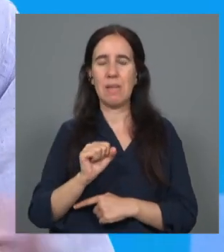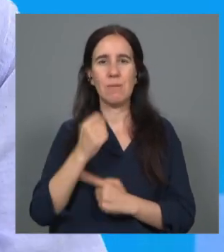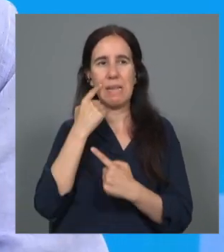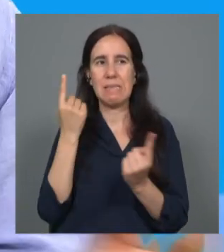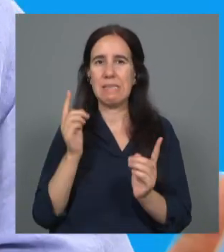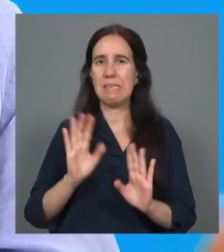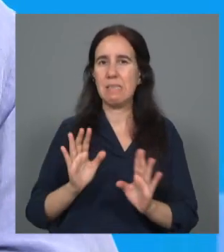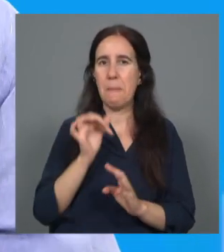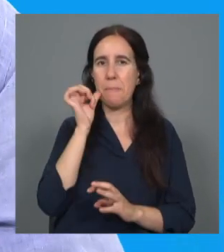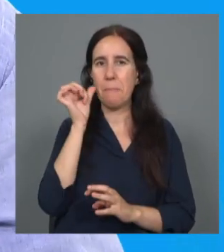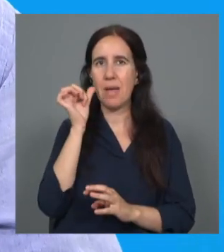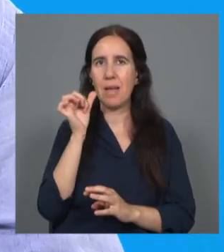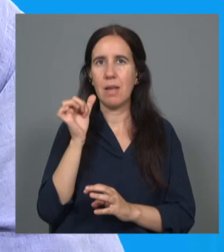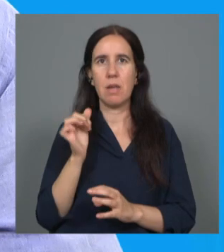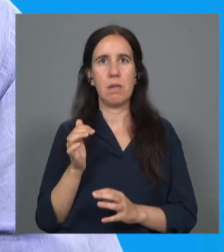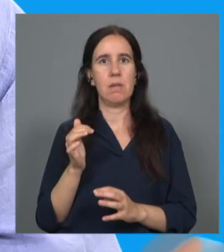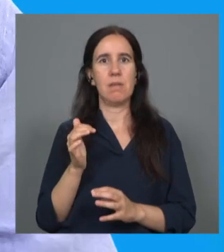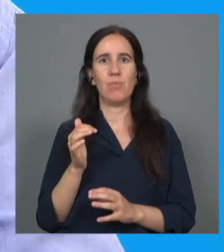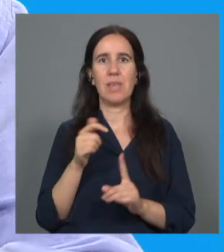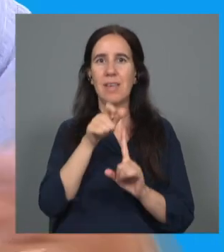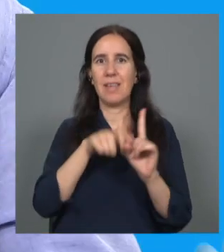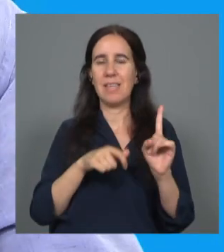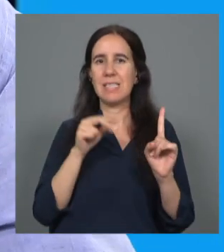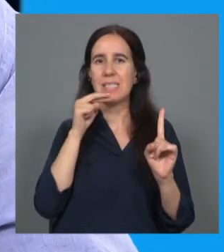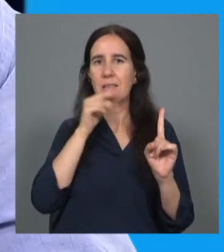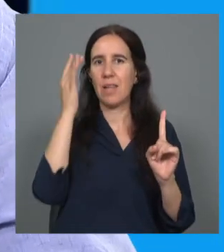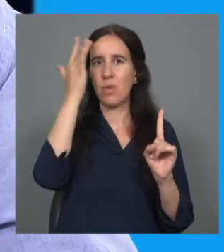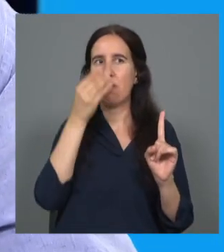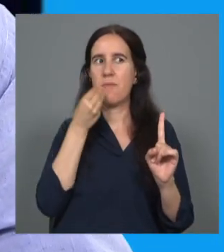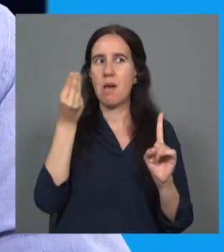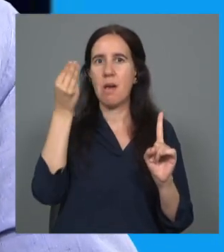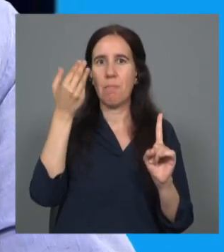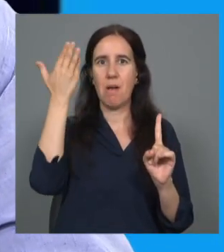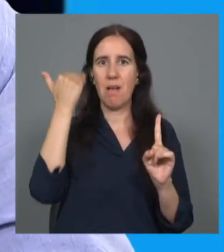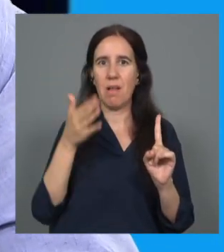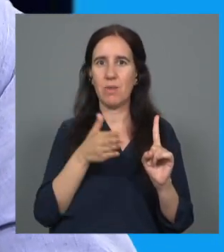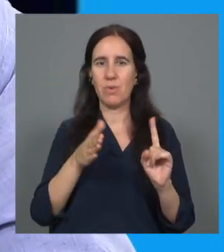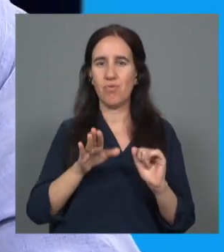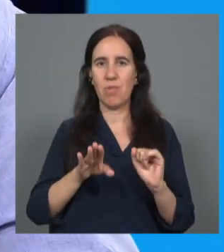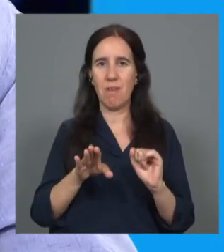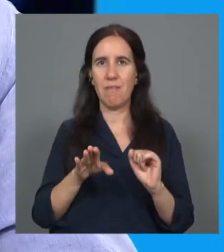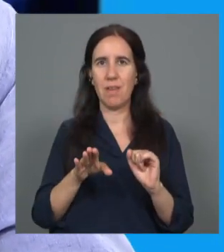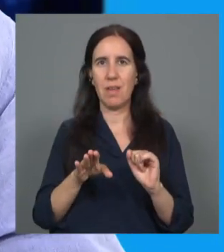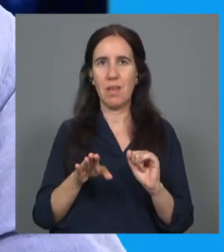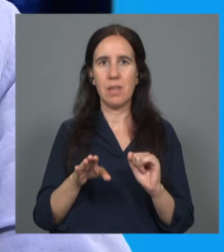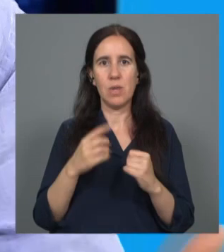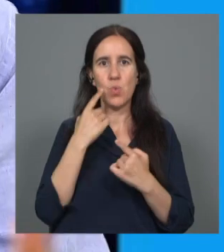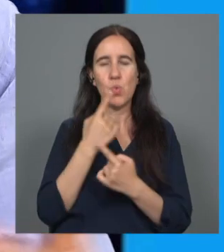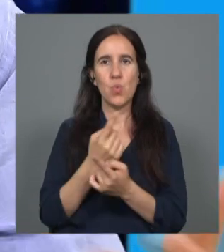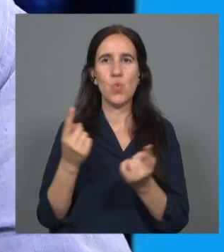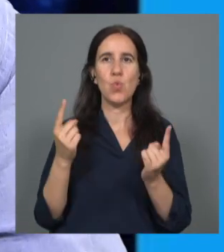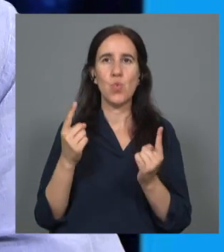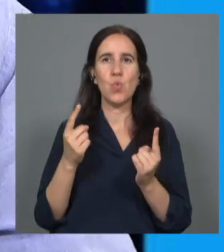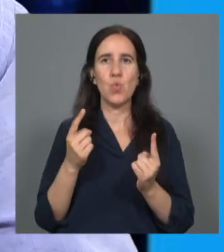ainda, porque, sendo a fama de Santo António já naquela altura tão extensa, já